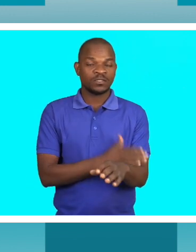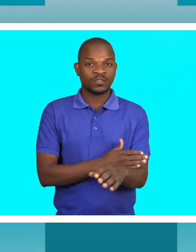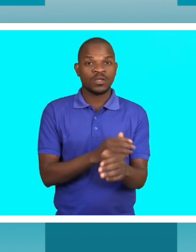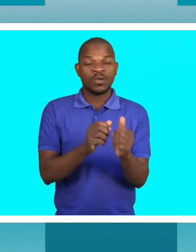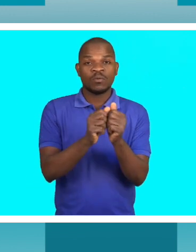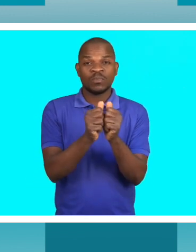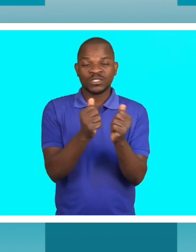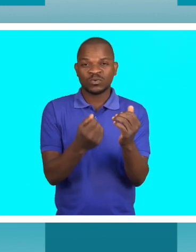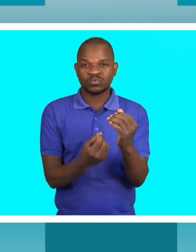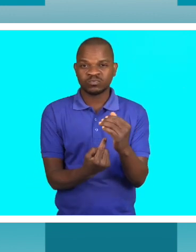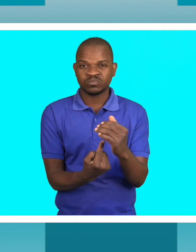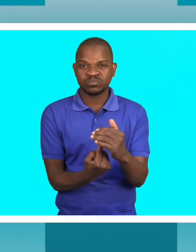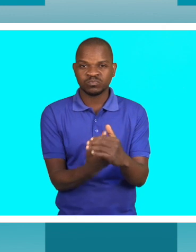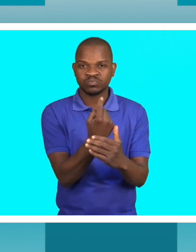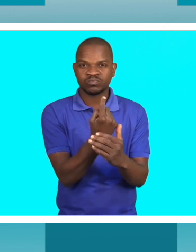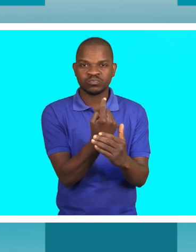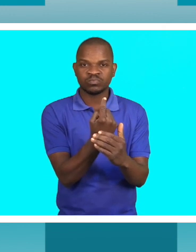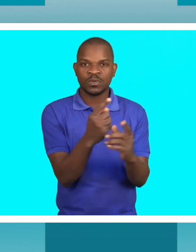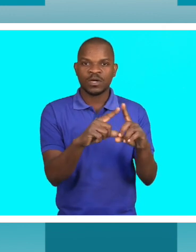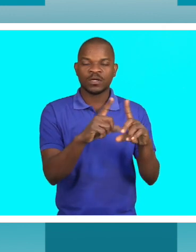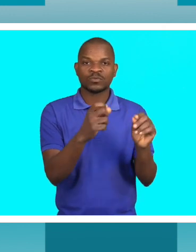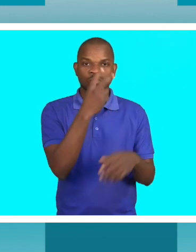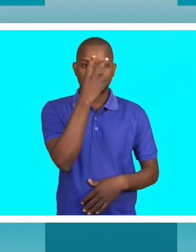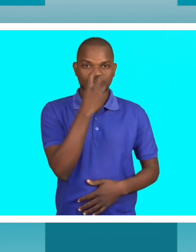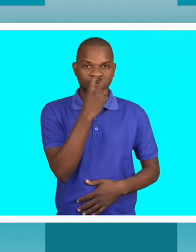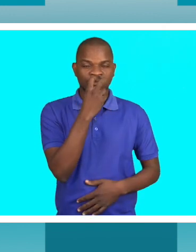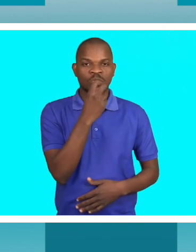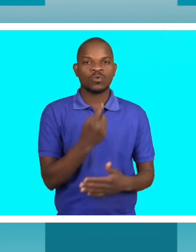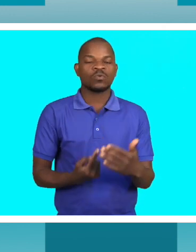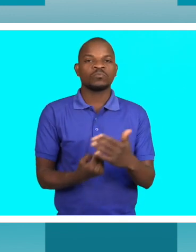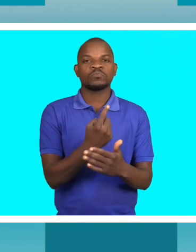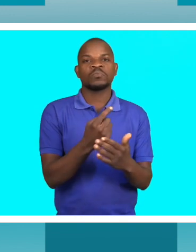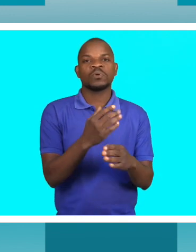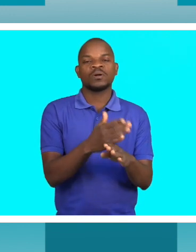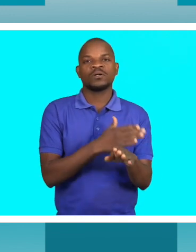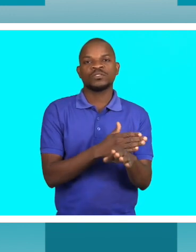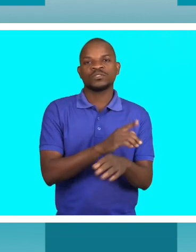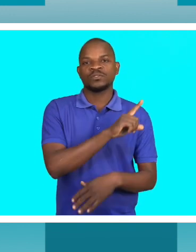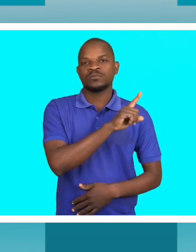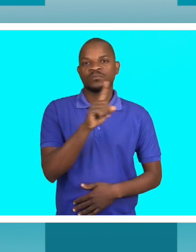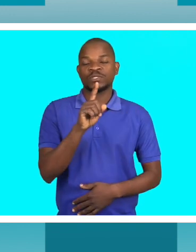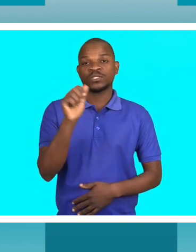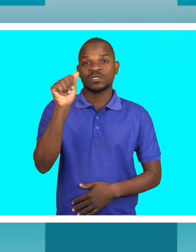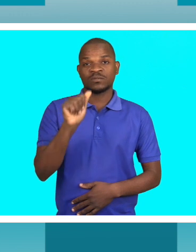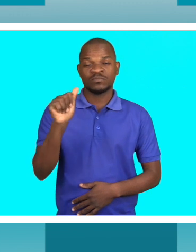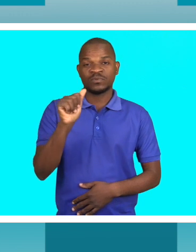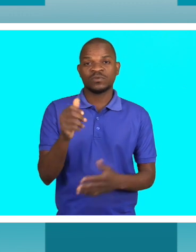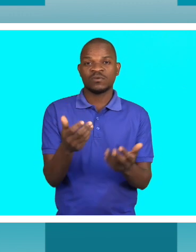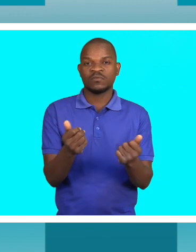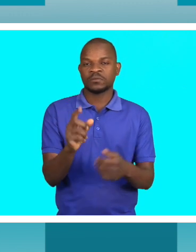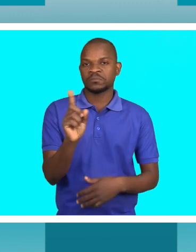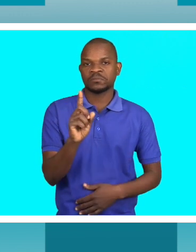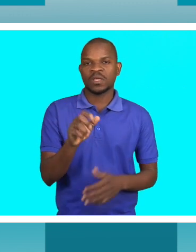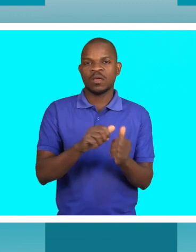mas a introdução dos atletas com deficiência visual para este ano foi um difícil, porque foi no mês de abril e já não foi fácil, mas